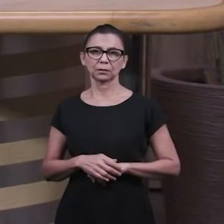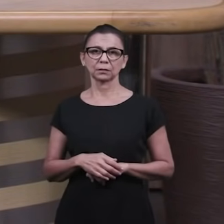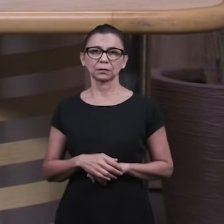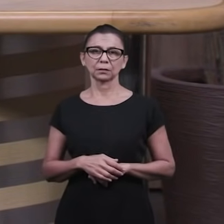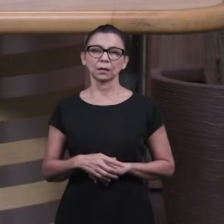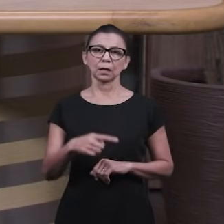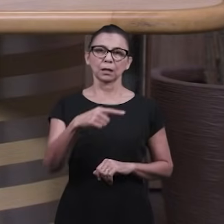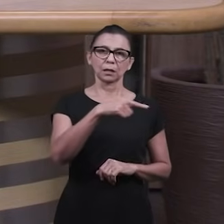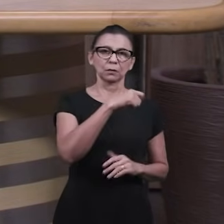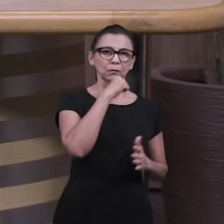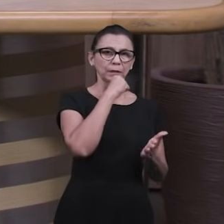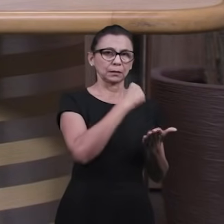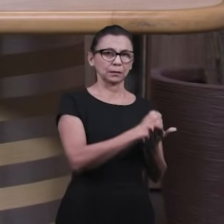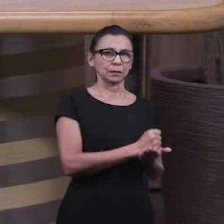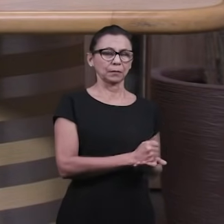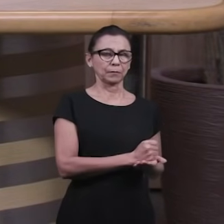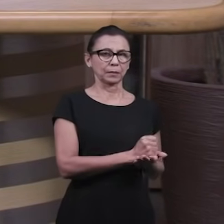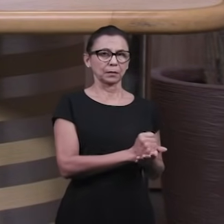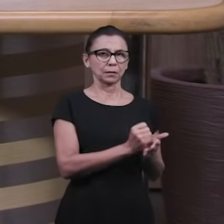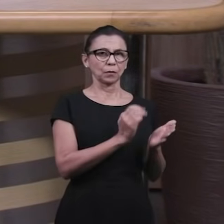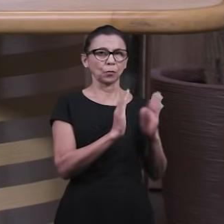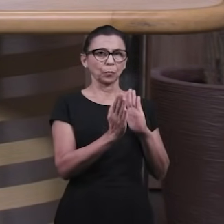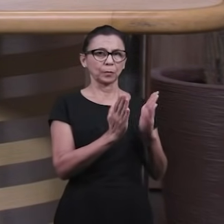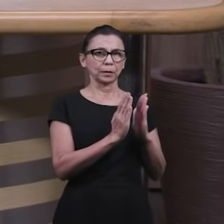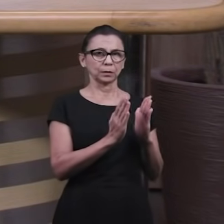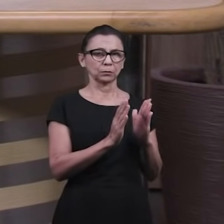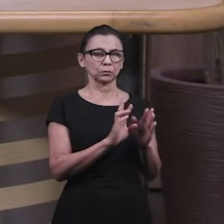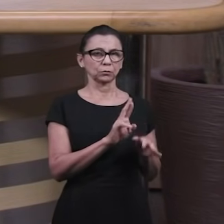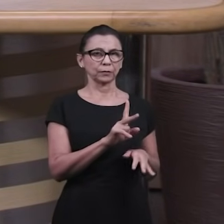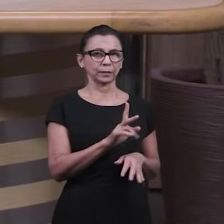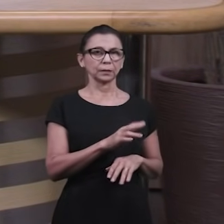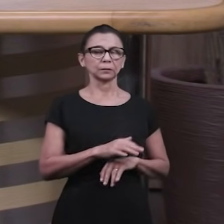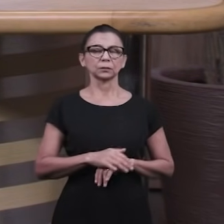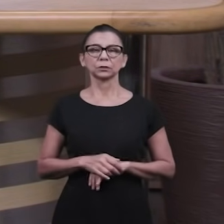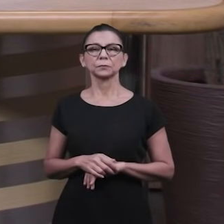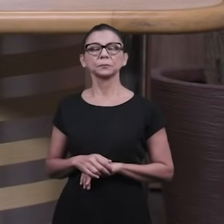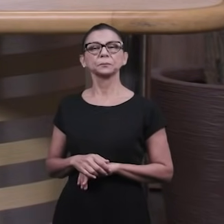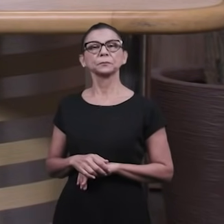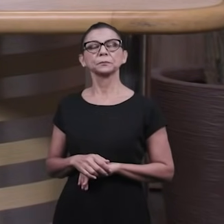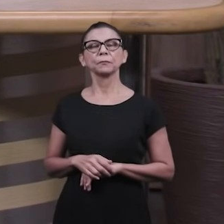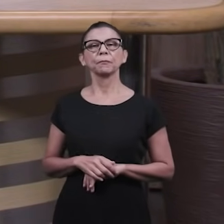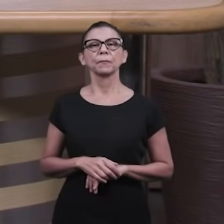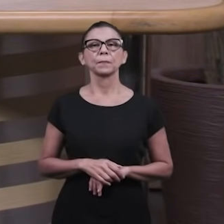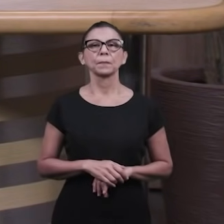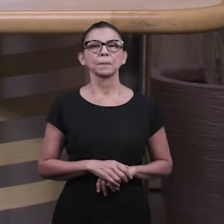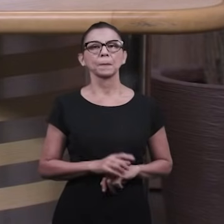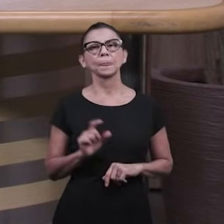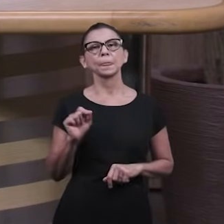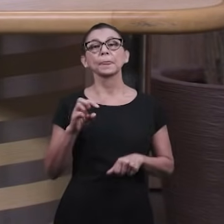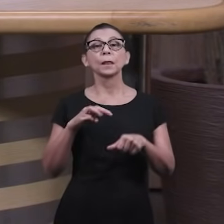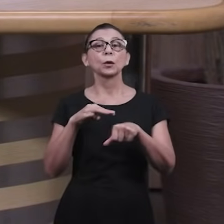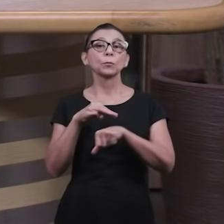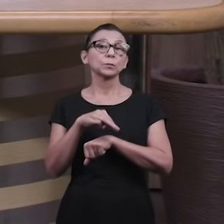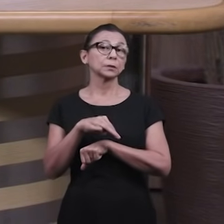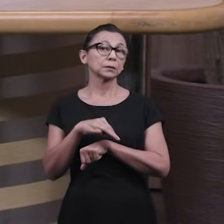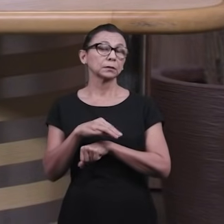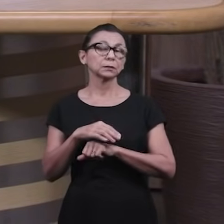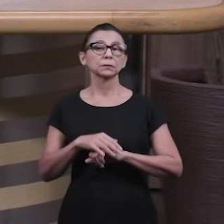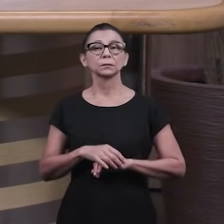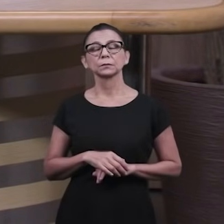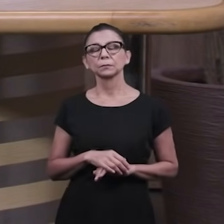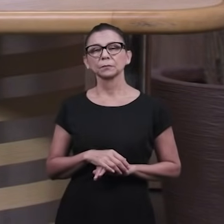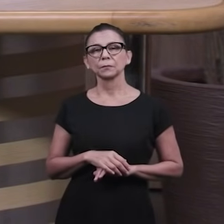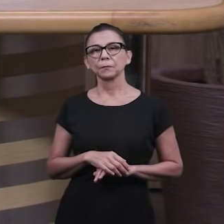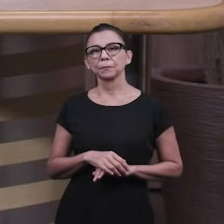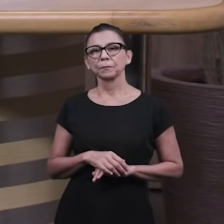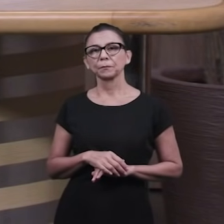O Velho Testamento é uma outra dispensação, vamos falar depois sobre isso. Então, o que era o ministério? Então, no texto